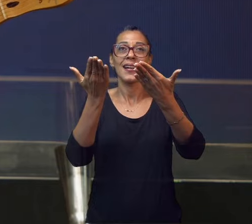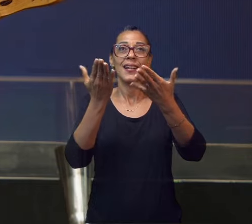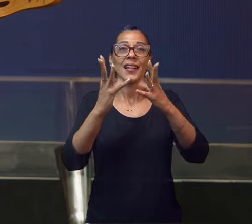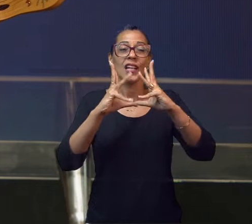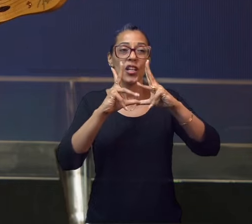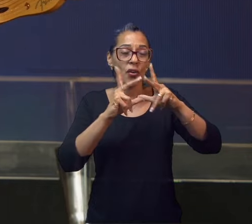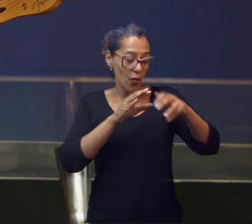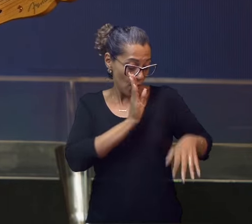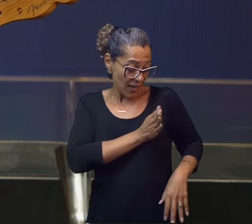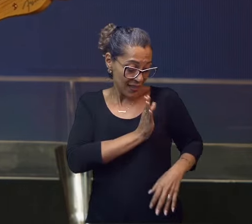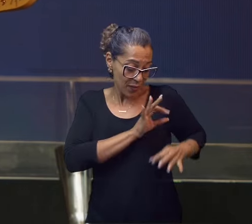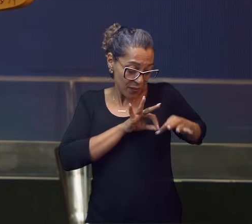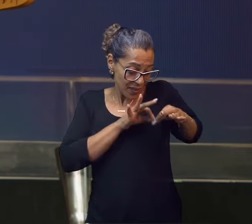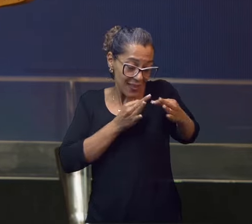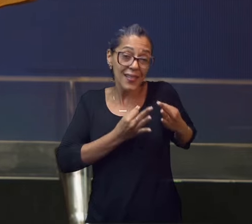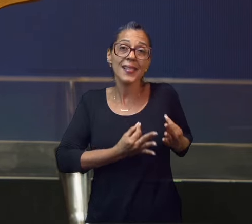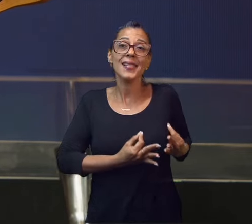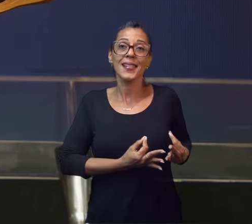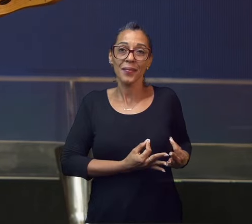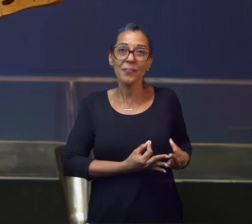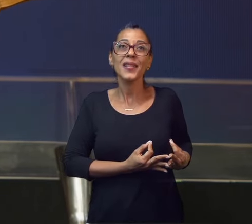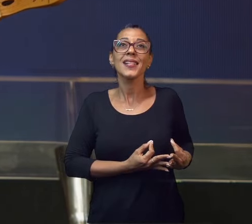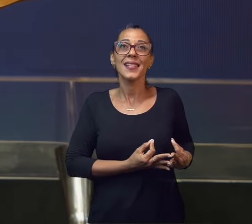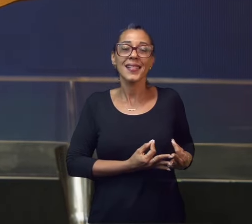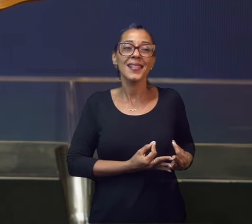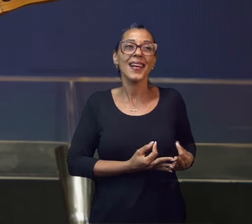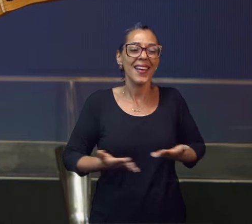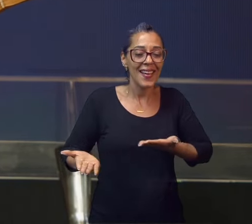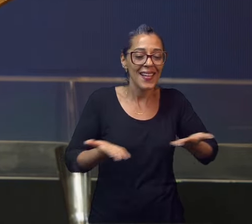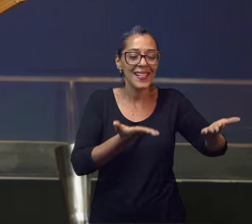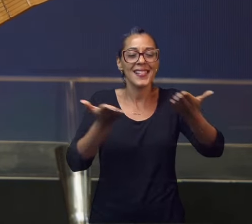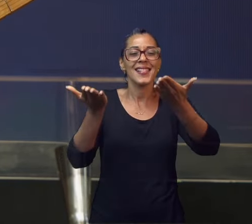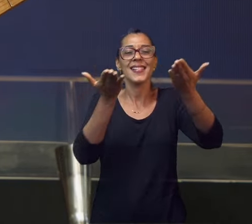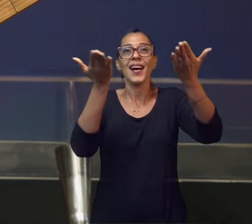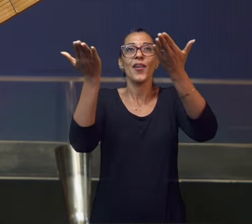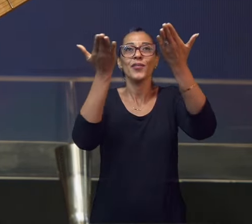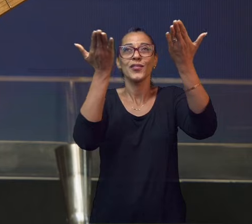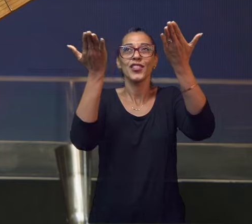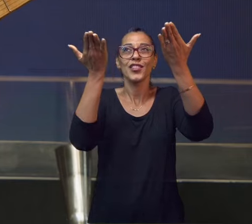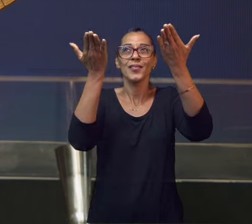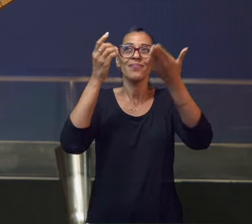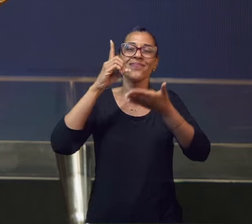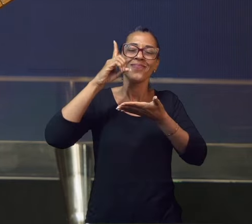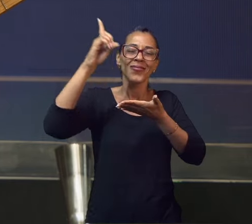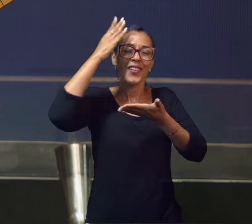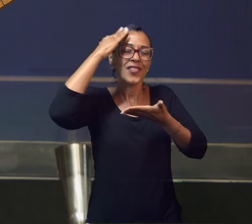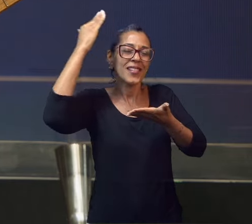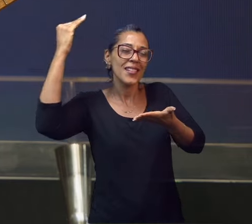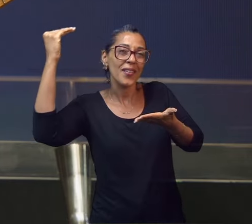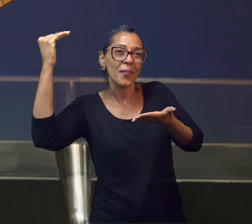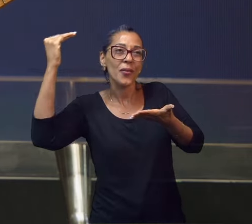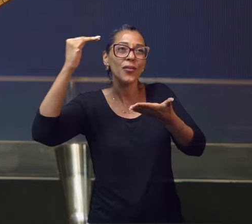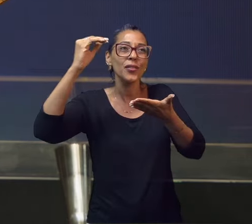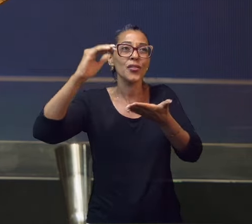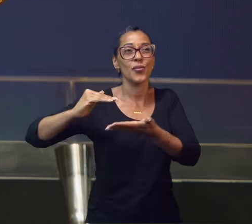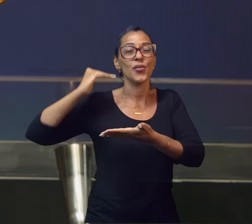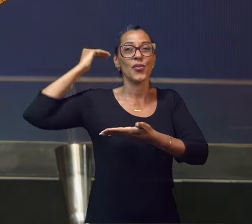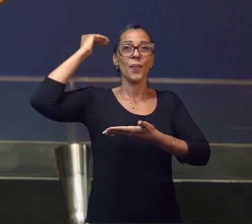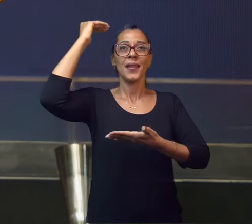exalte enalteça a grandeza desse Deus que está aqui nessa noite quantos podem sentir a presença do espírito santo